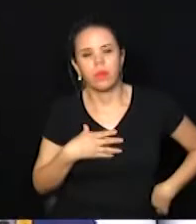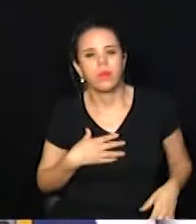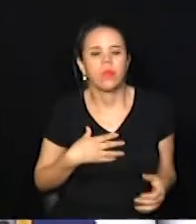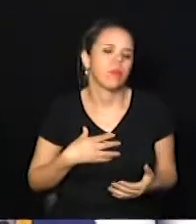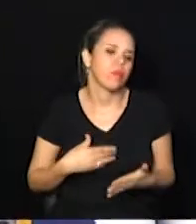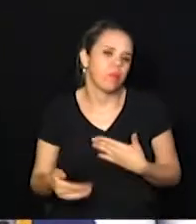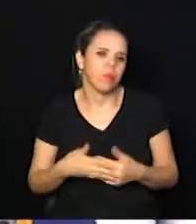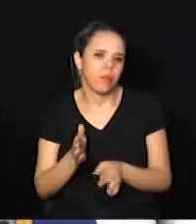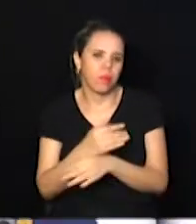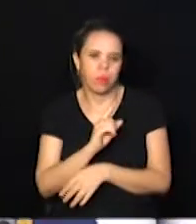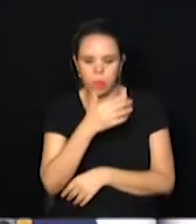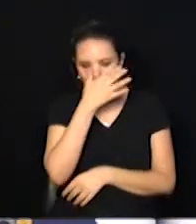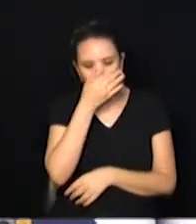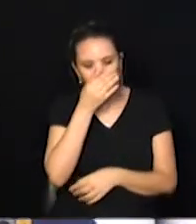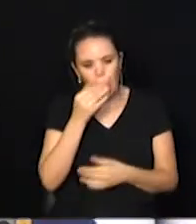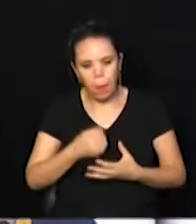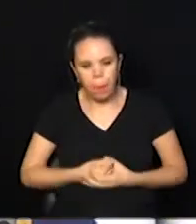marco.